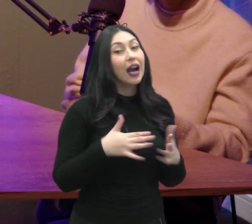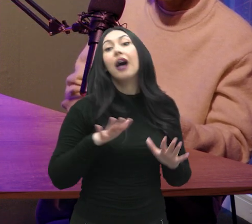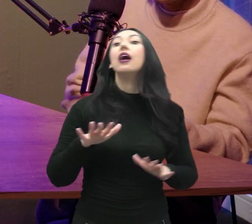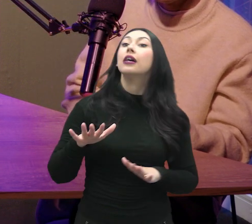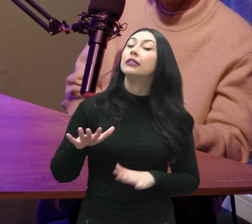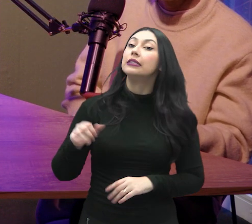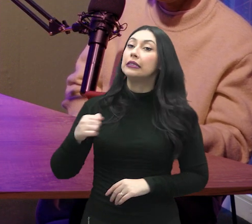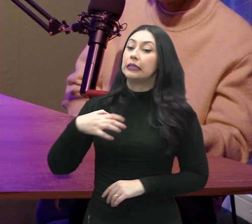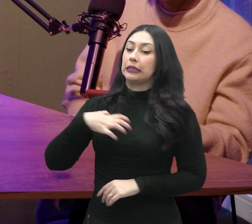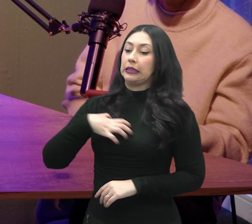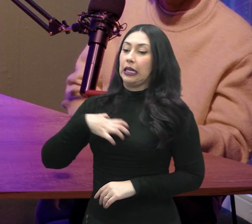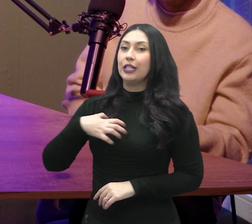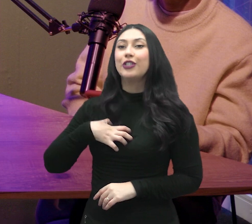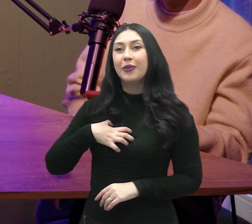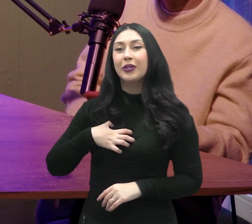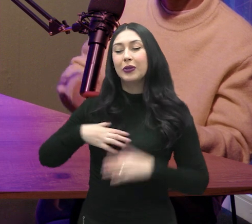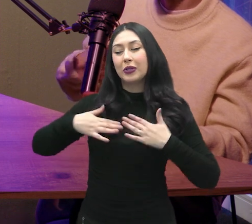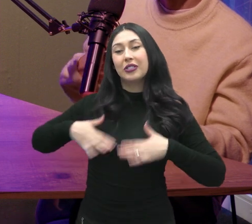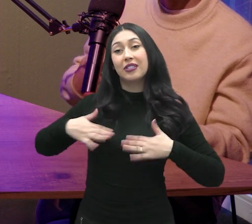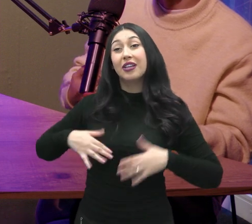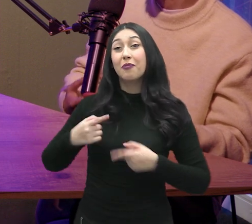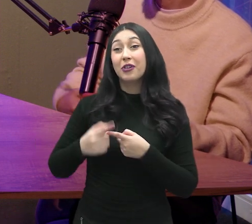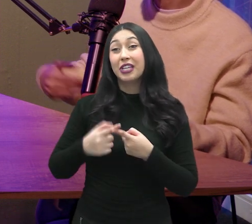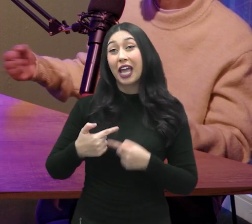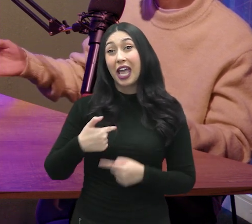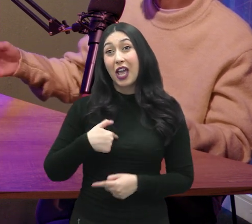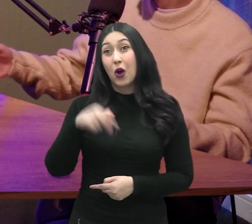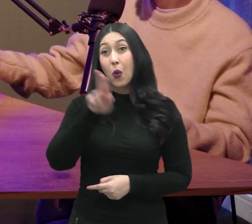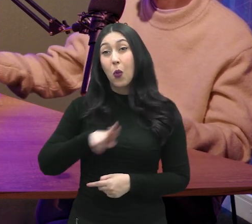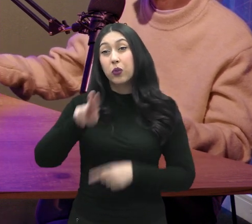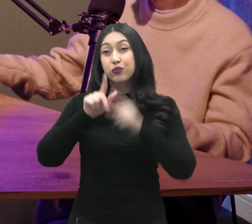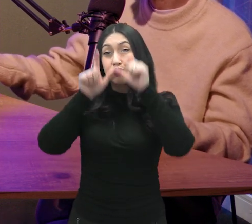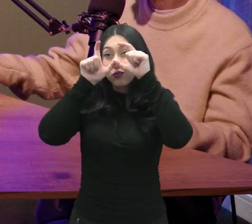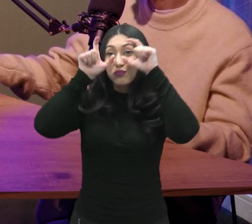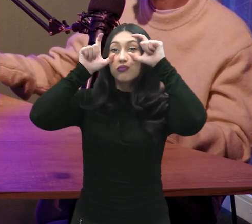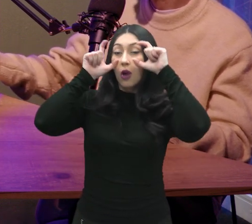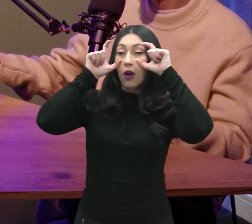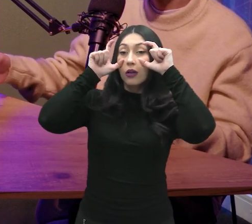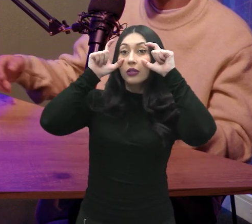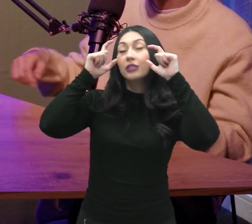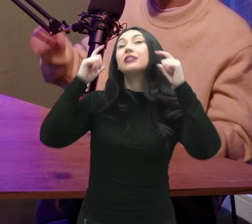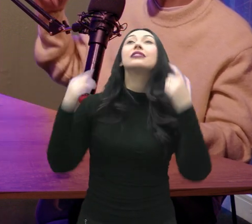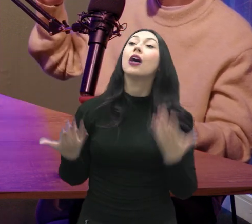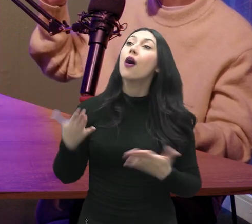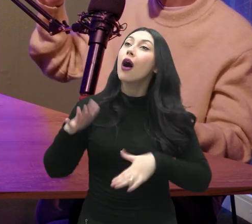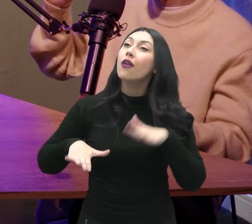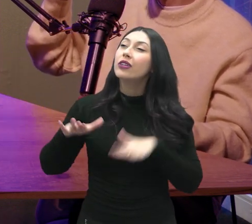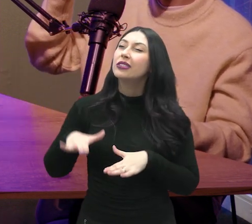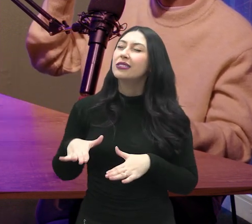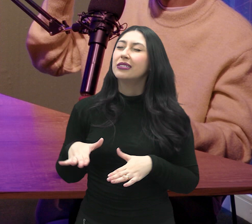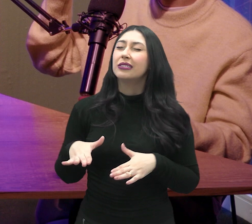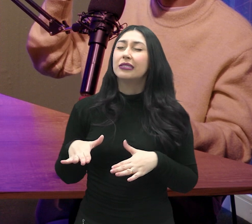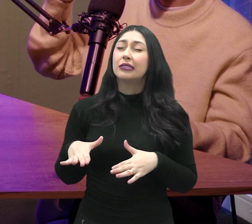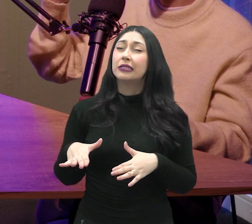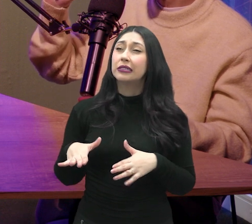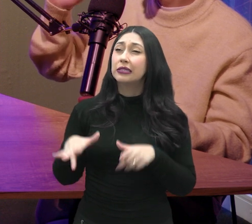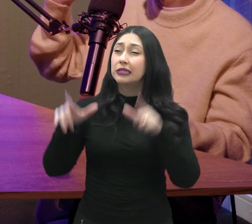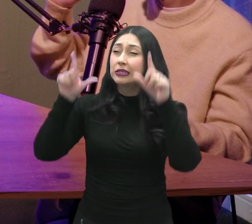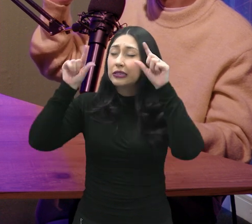O sensorial, Descanso sensorial, o próximo. é isso. A gente eu acabou de uso falar de óculos, descanso né? mental. E você falou de dar esse descansinho. Geralmente, quando minha